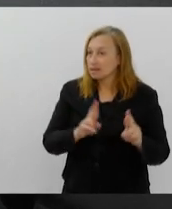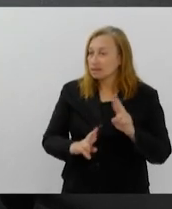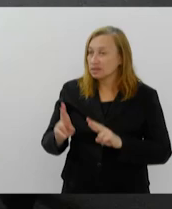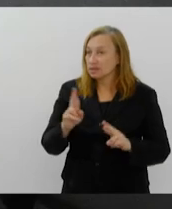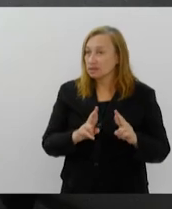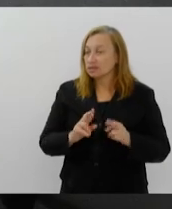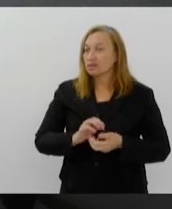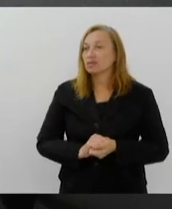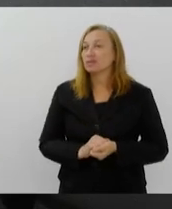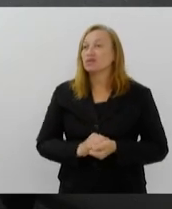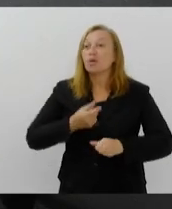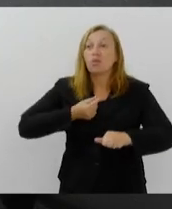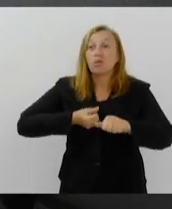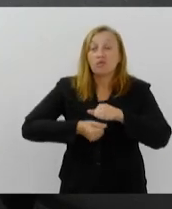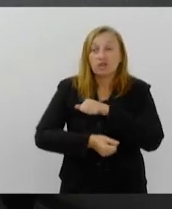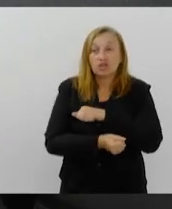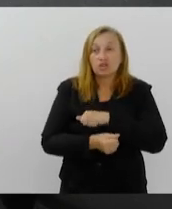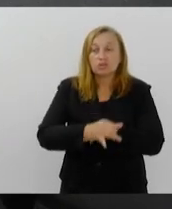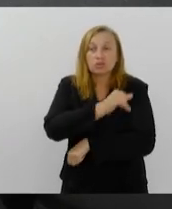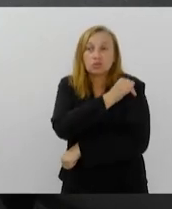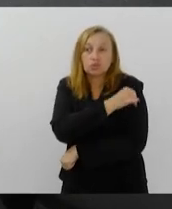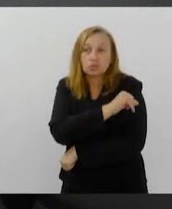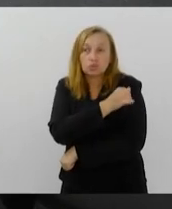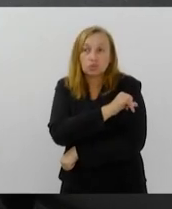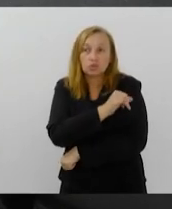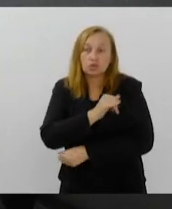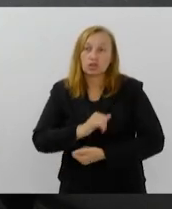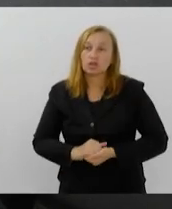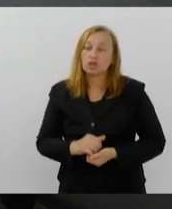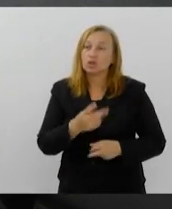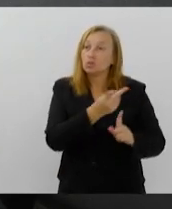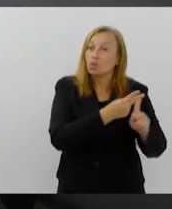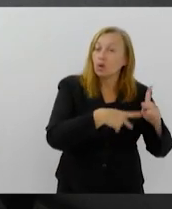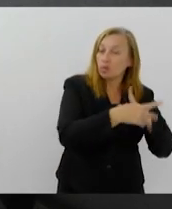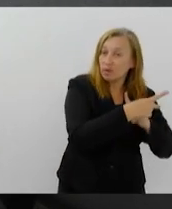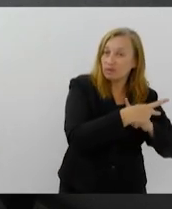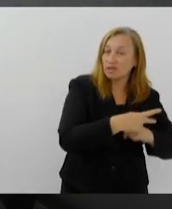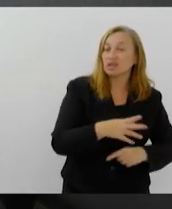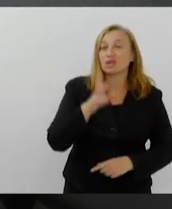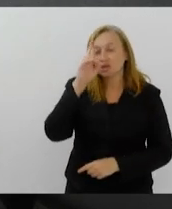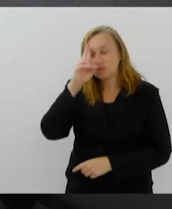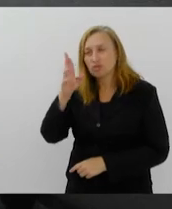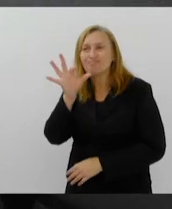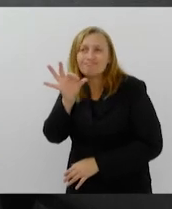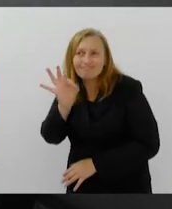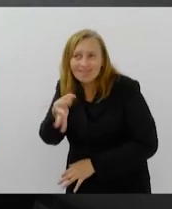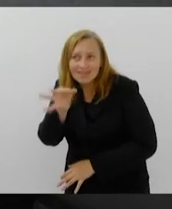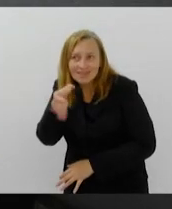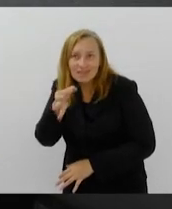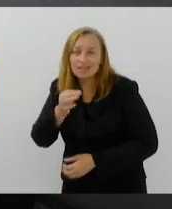aos investimentos do Rio Previdência, que Vossa Excelência tem toda a razão.